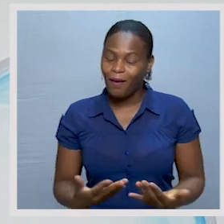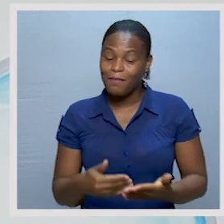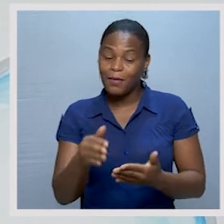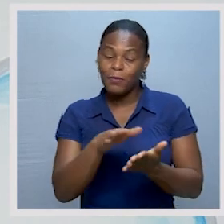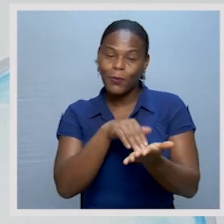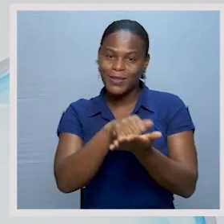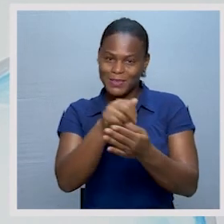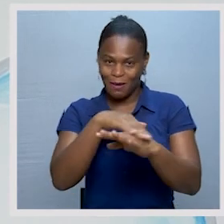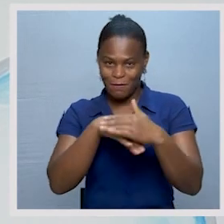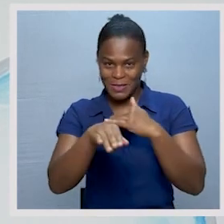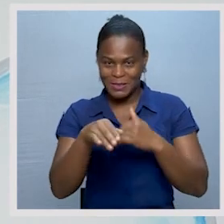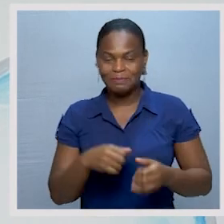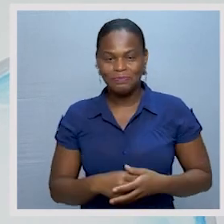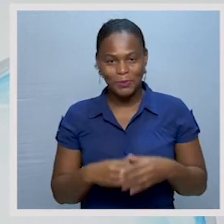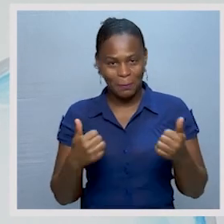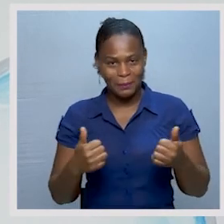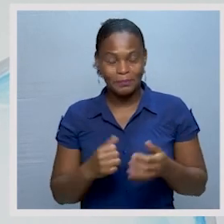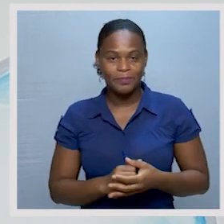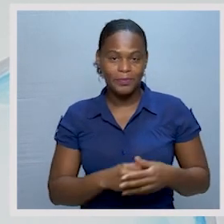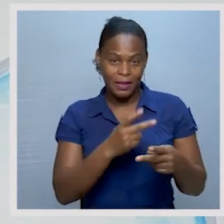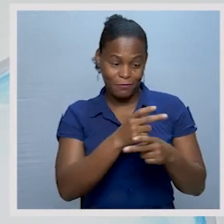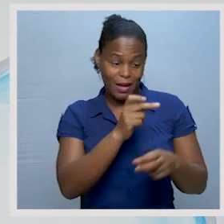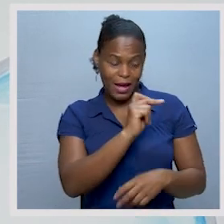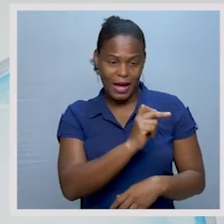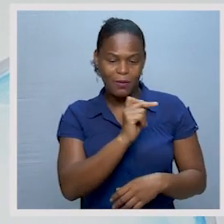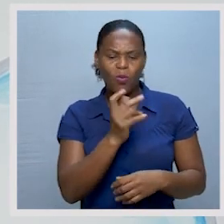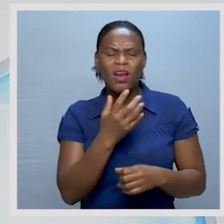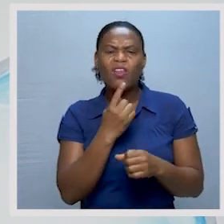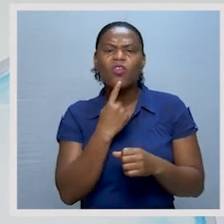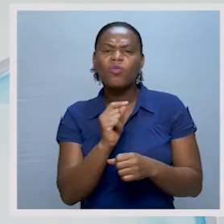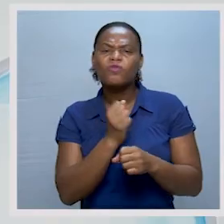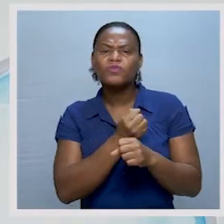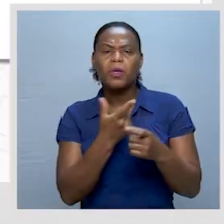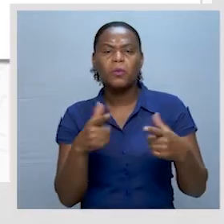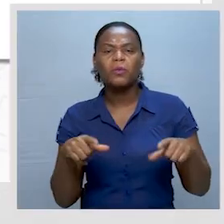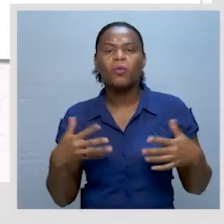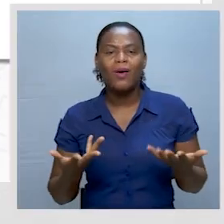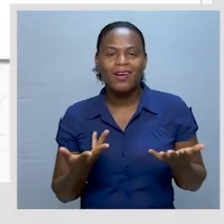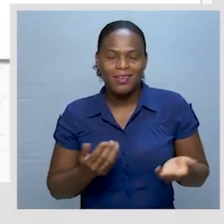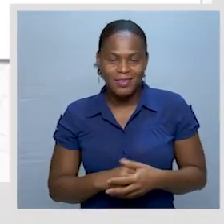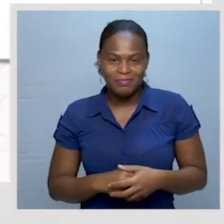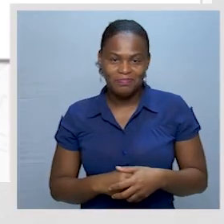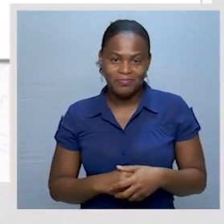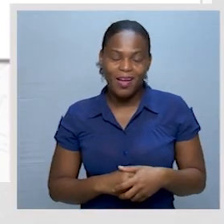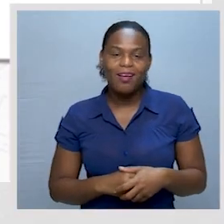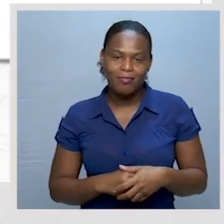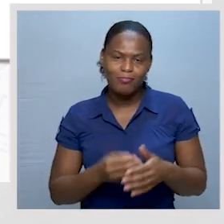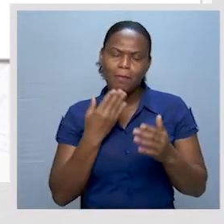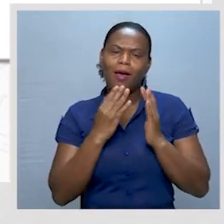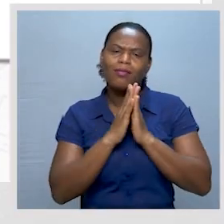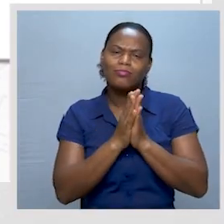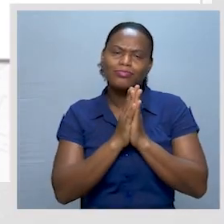Vamos agora para a correção? Muito bem. A linha A, qual é a função? A